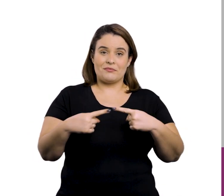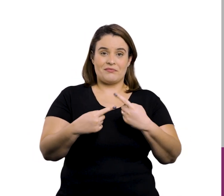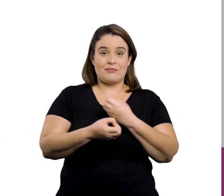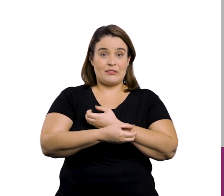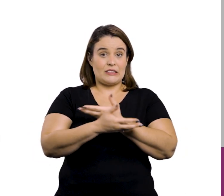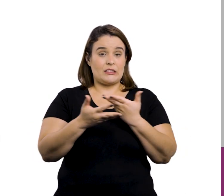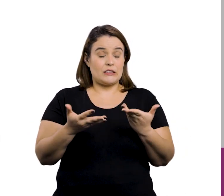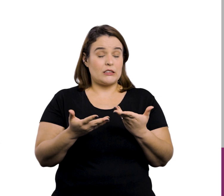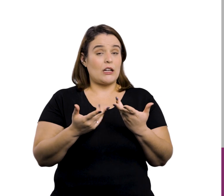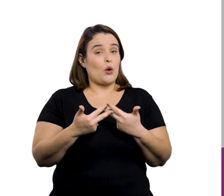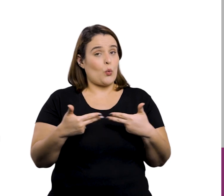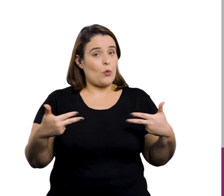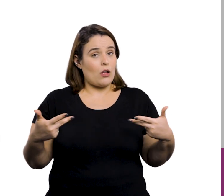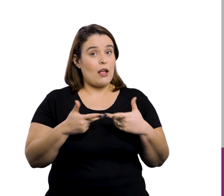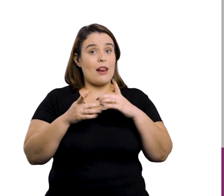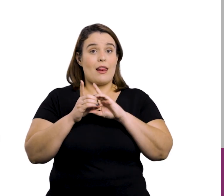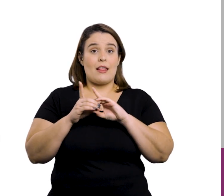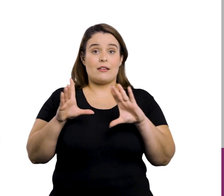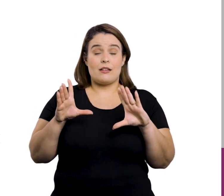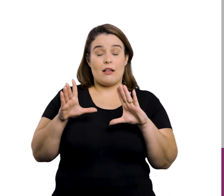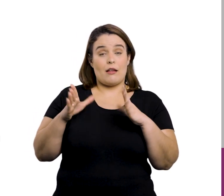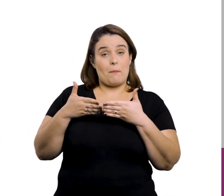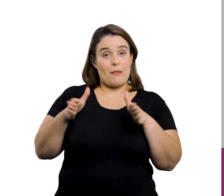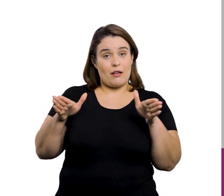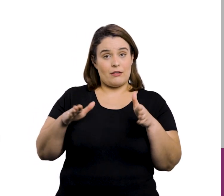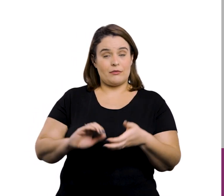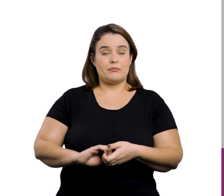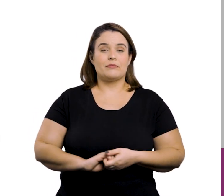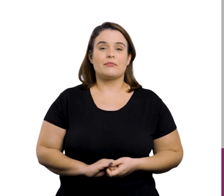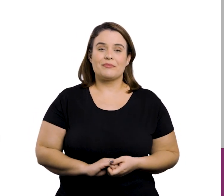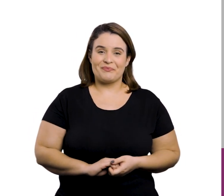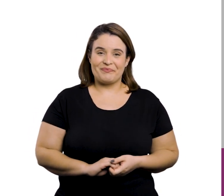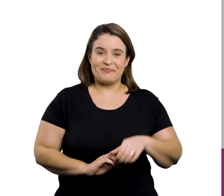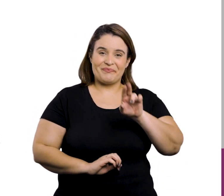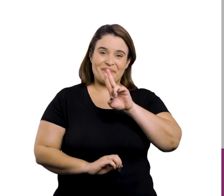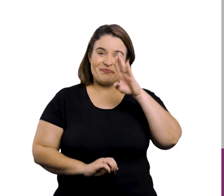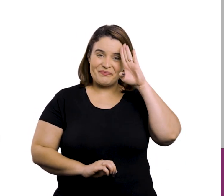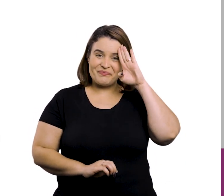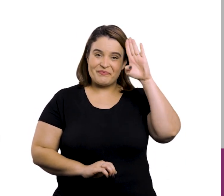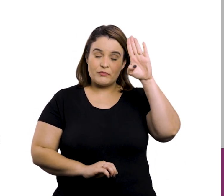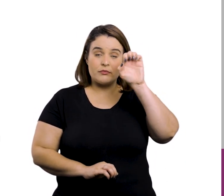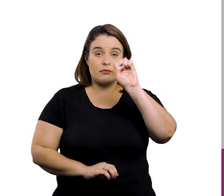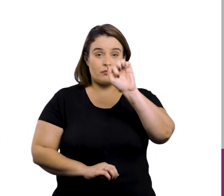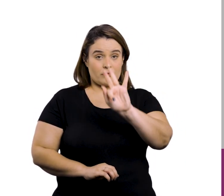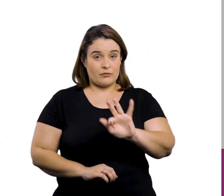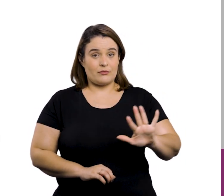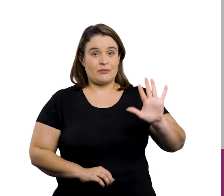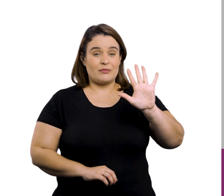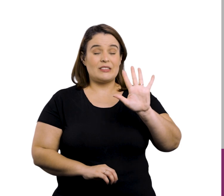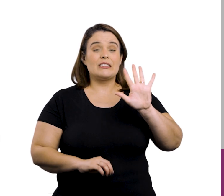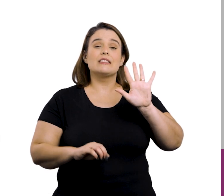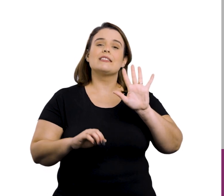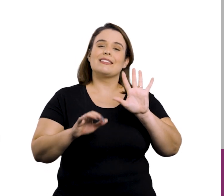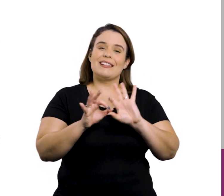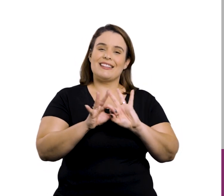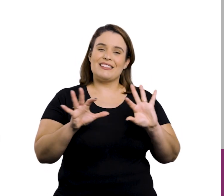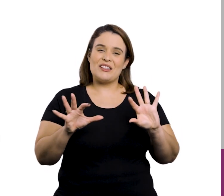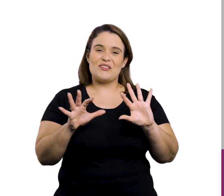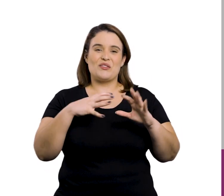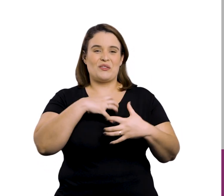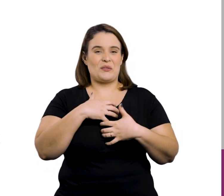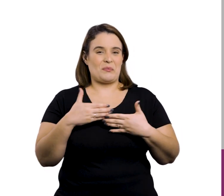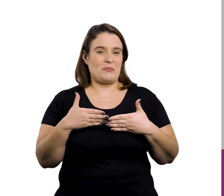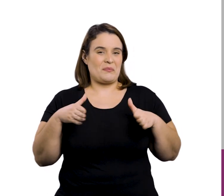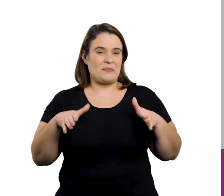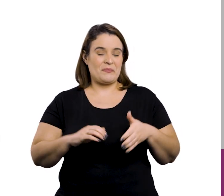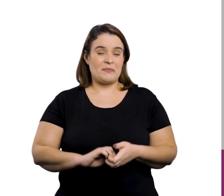e redistribuir recursos com licenças abertas. Prioriza o uso de software livre e formatos abertos.